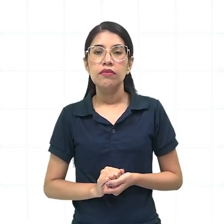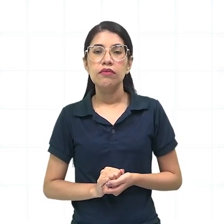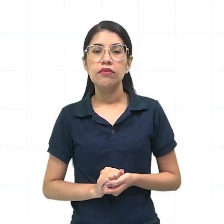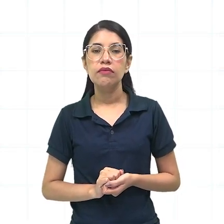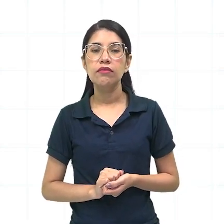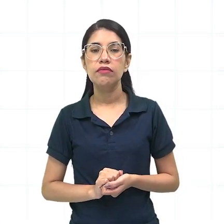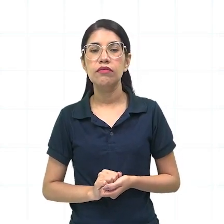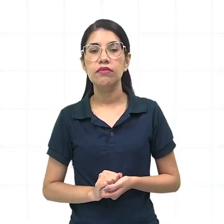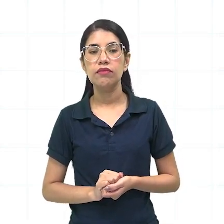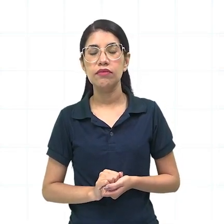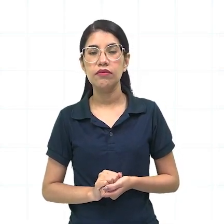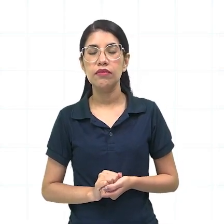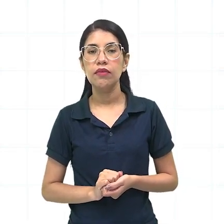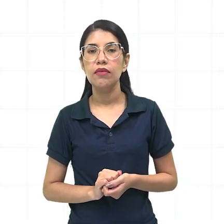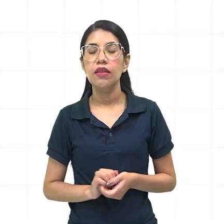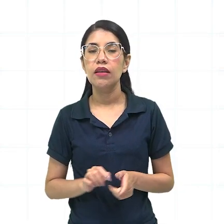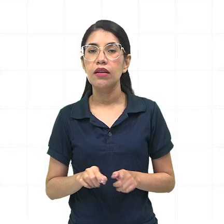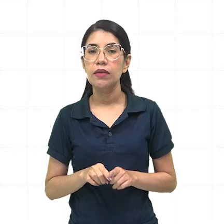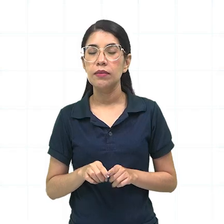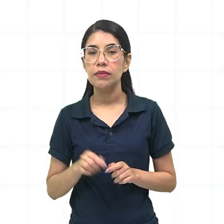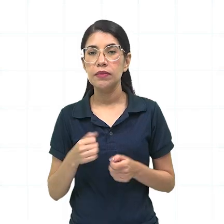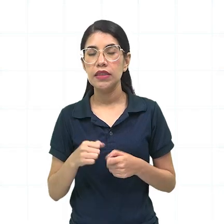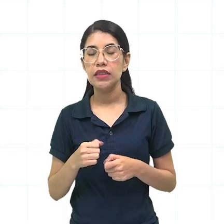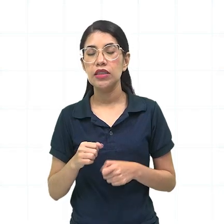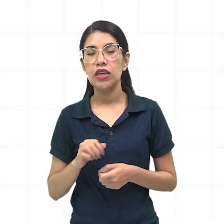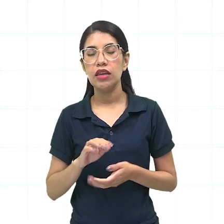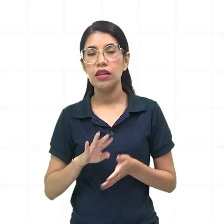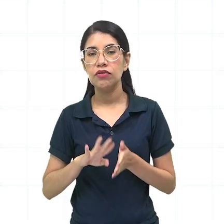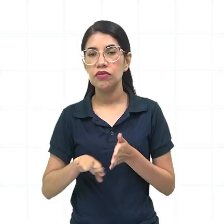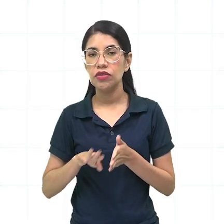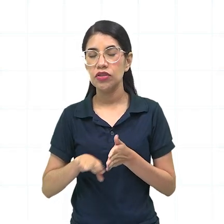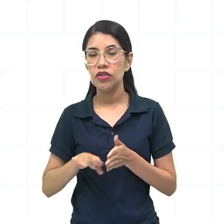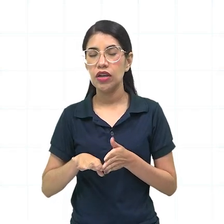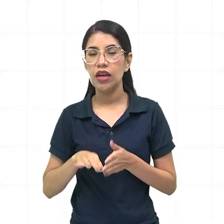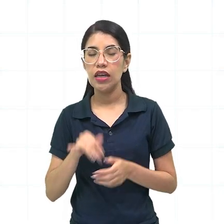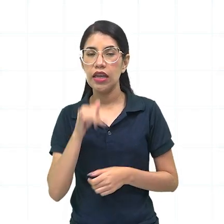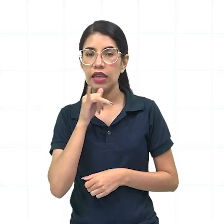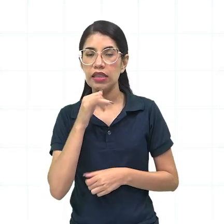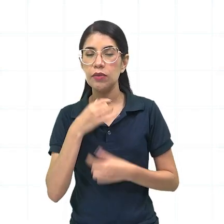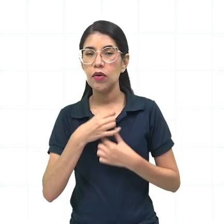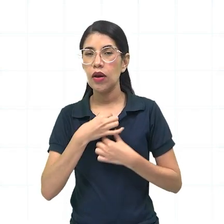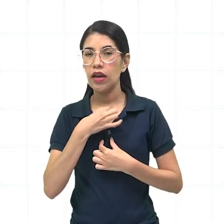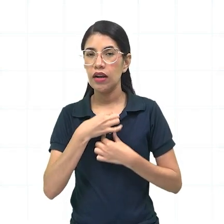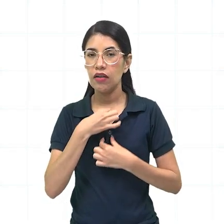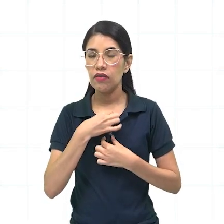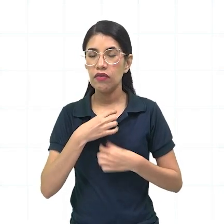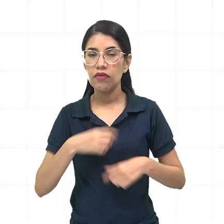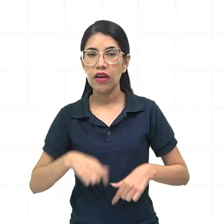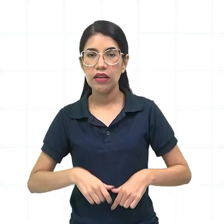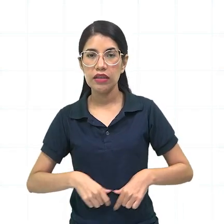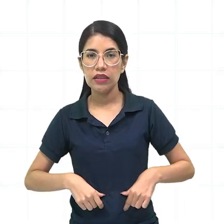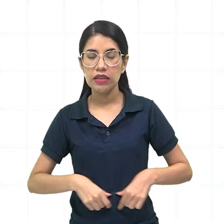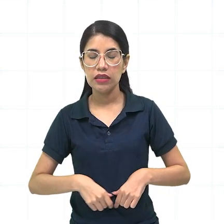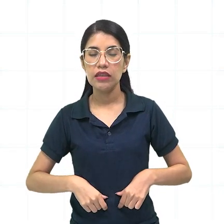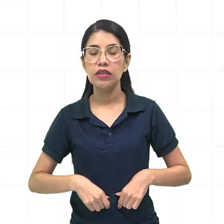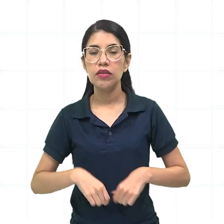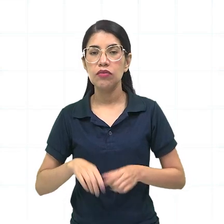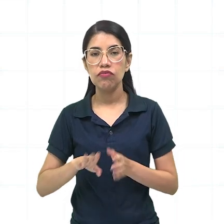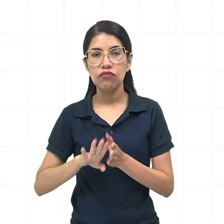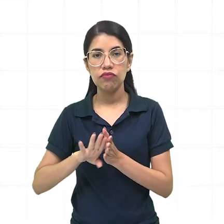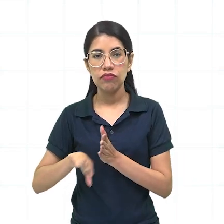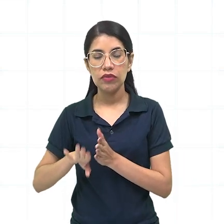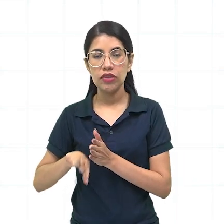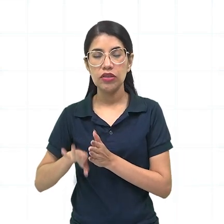Você também tem que tirar aquilo que possa estar apertando, né? Ela pode ser gravata, pode ser um laço. Tira essas